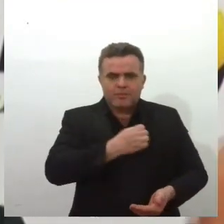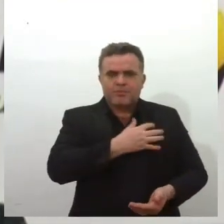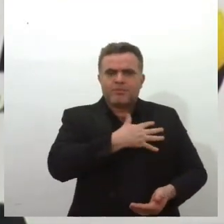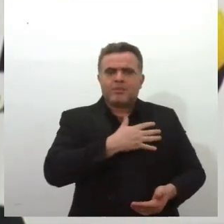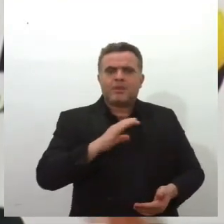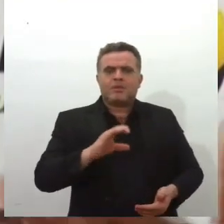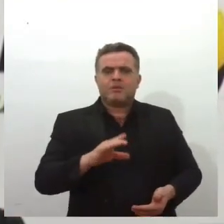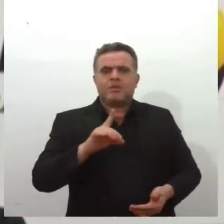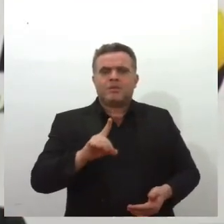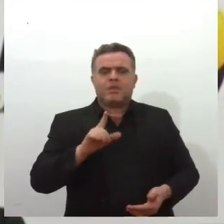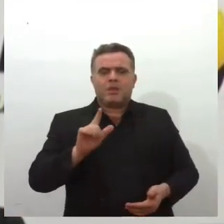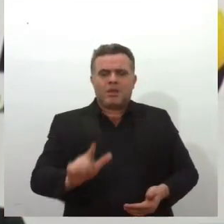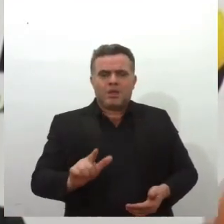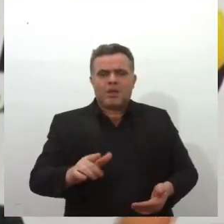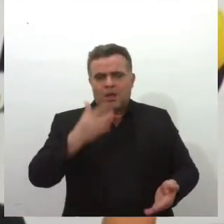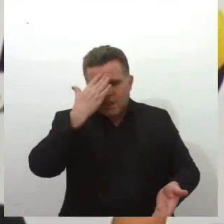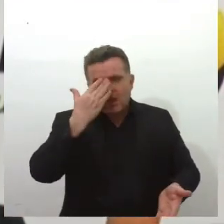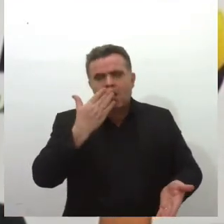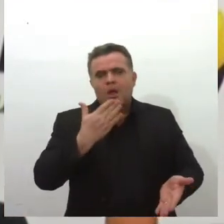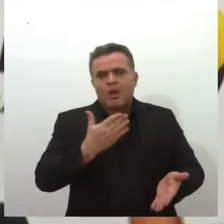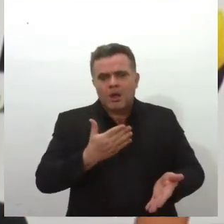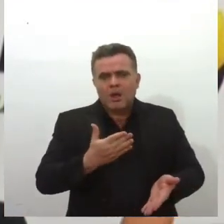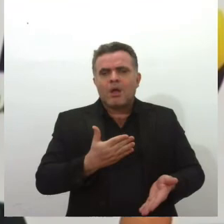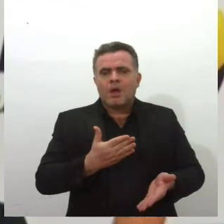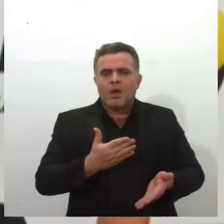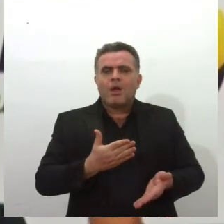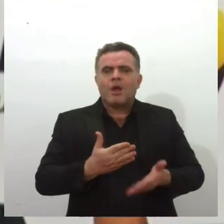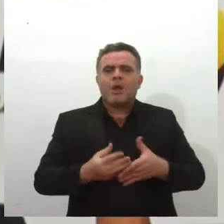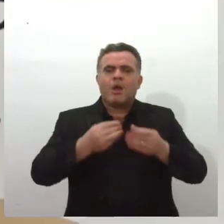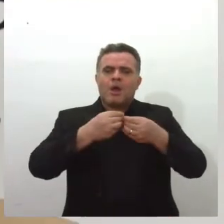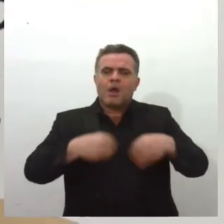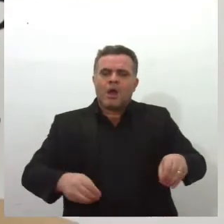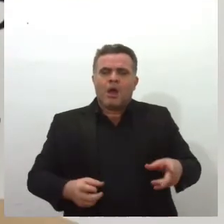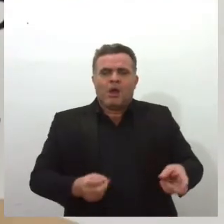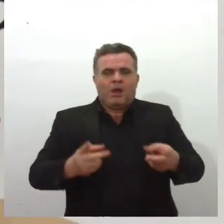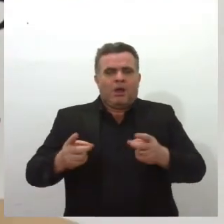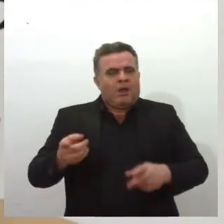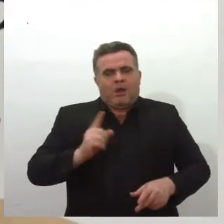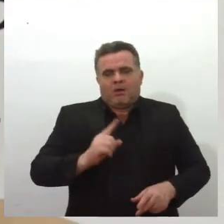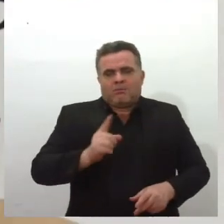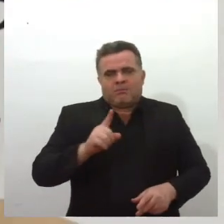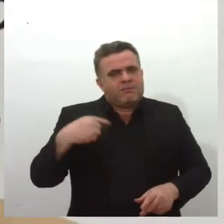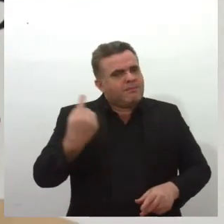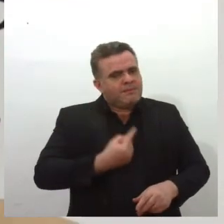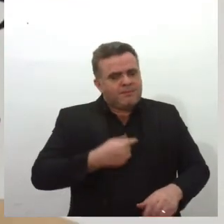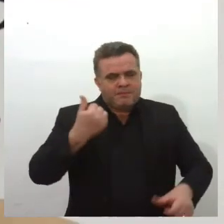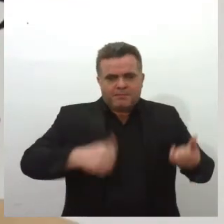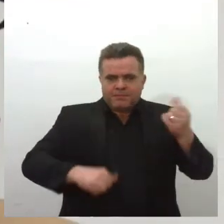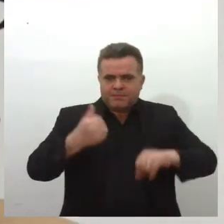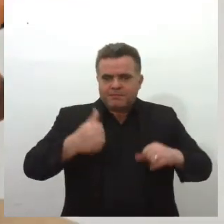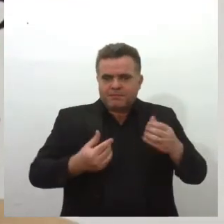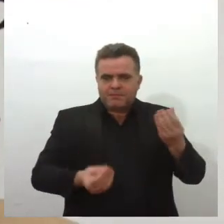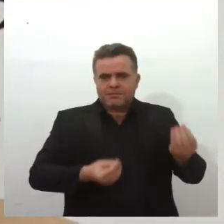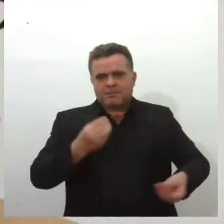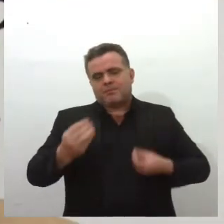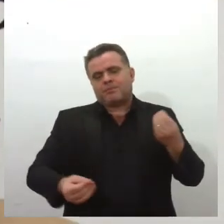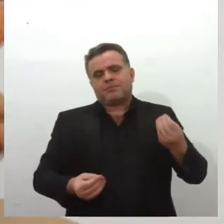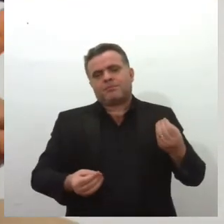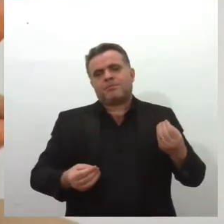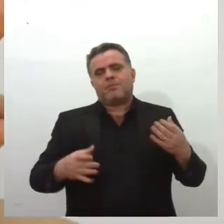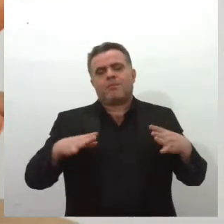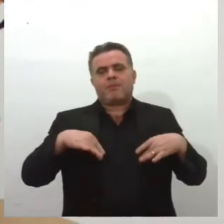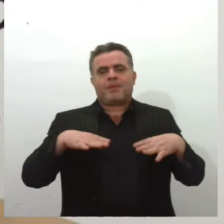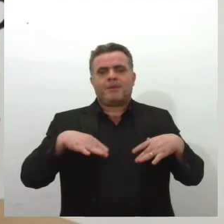CDL acredita que as vendas não sejam prejudicadas. Se nós analisarmos que o feriado sendo